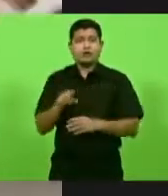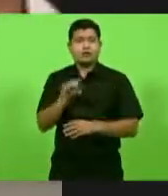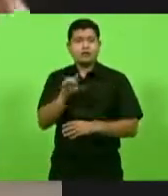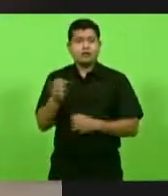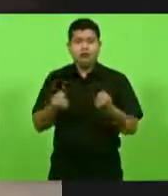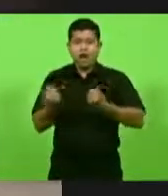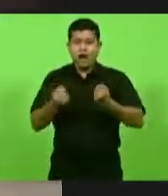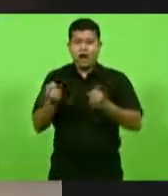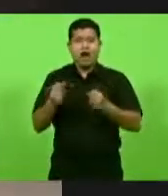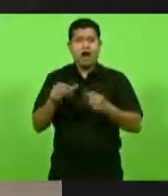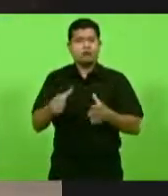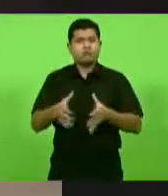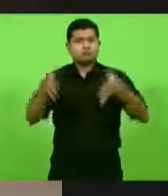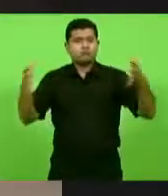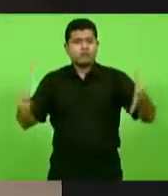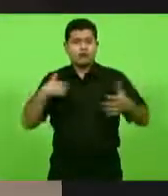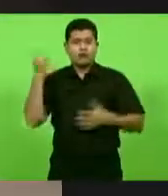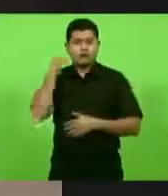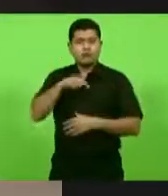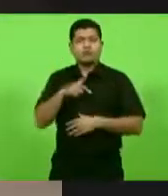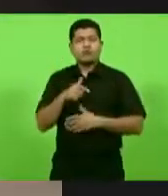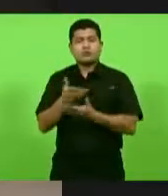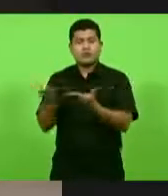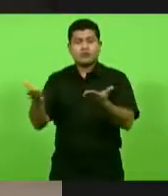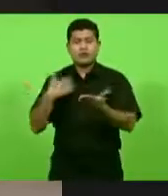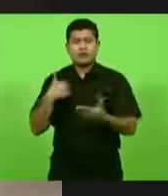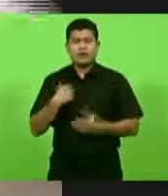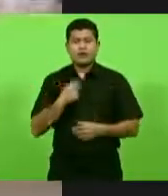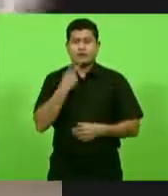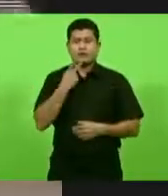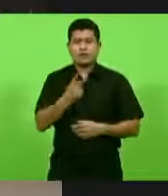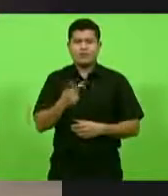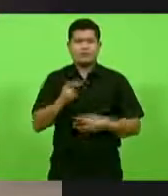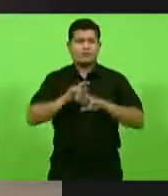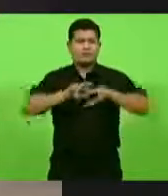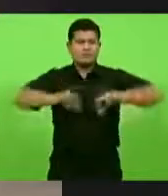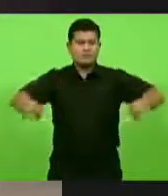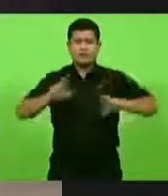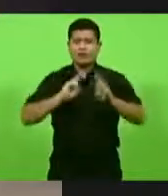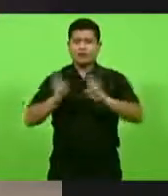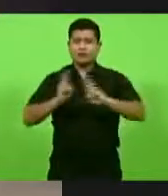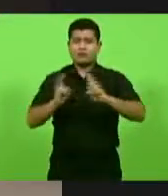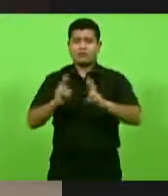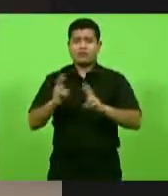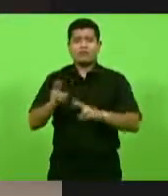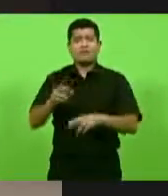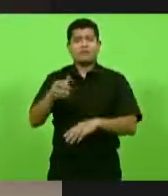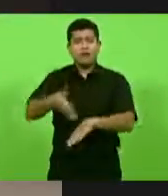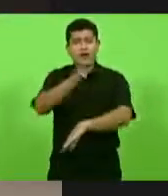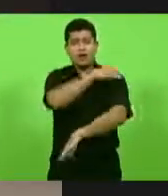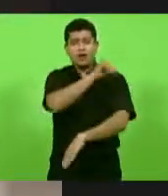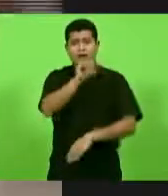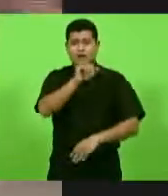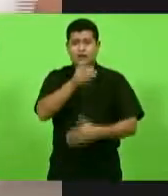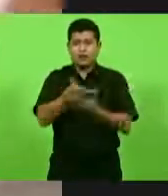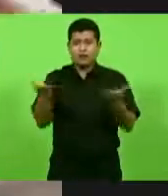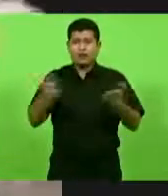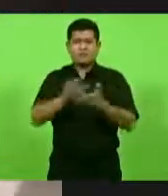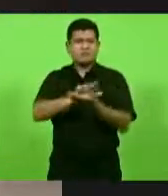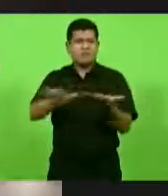aqui diversas rodovias, a 414 aqui no Planalto, enfim, várias rodovias de Santa Catarina.